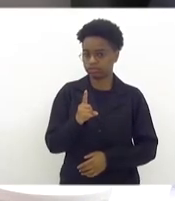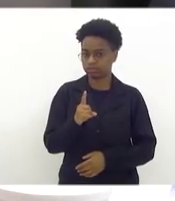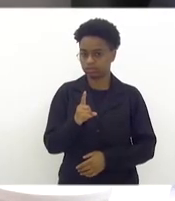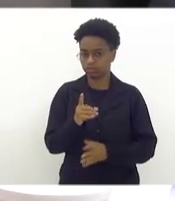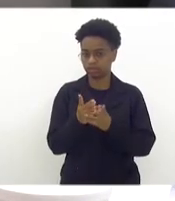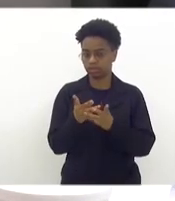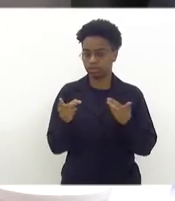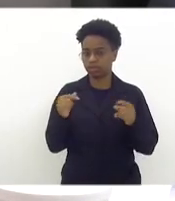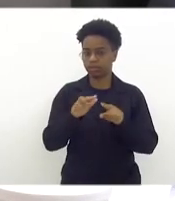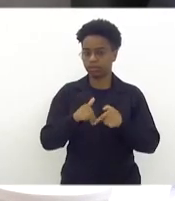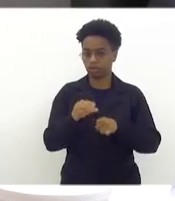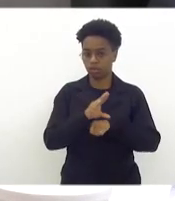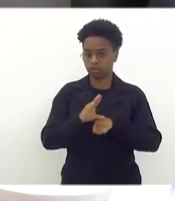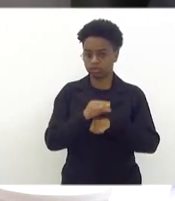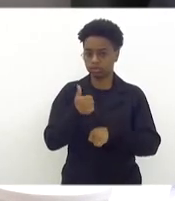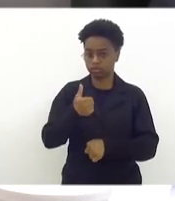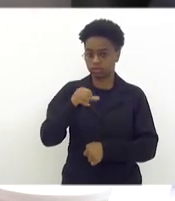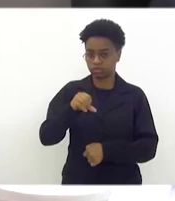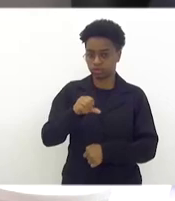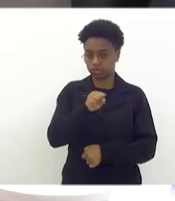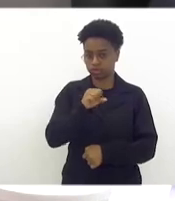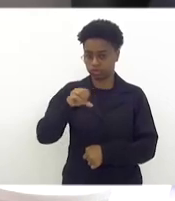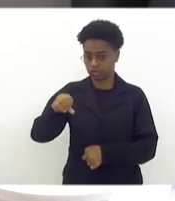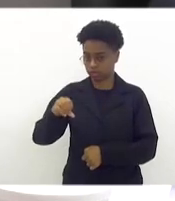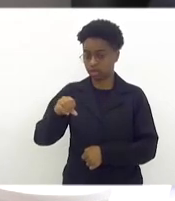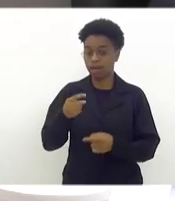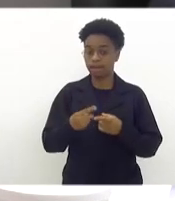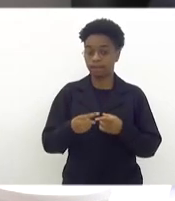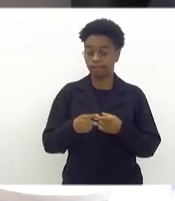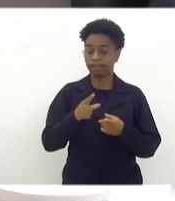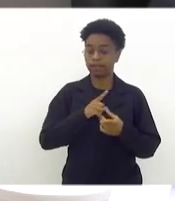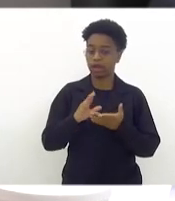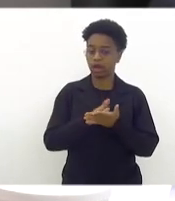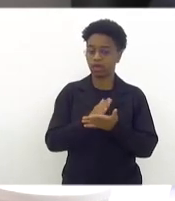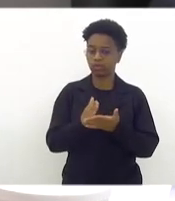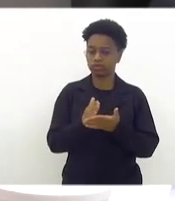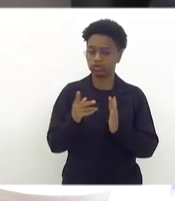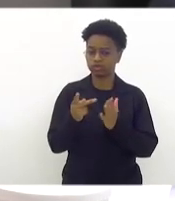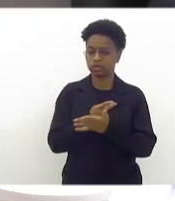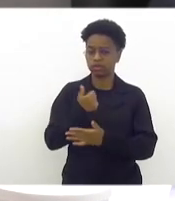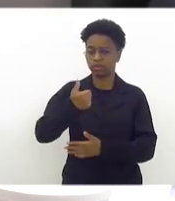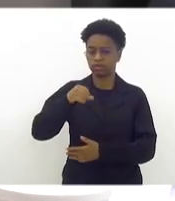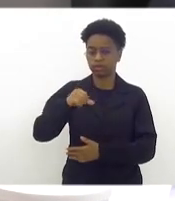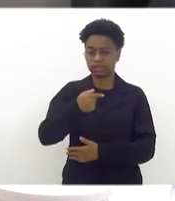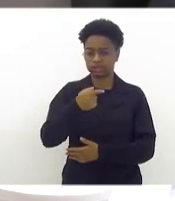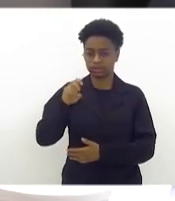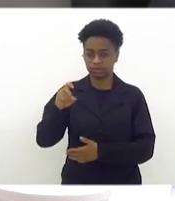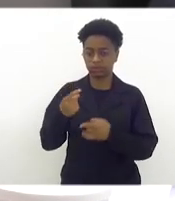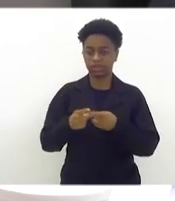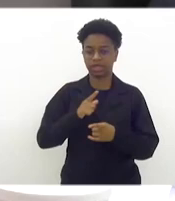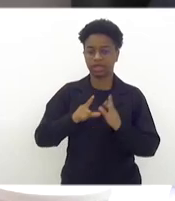absorvida pela Constituição de 89, sim. Alguns foram até pela de 75, quando eram